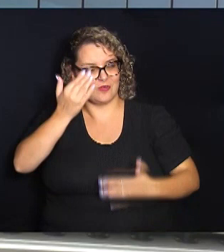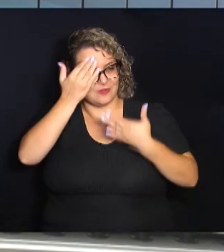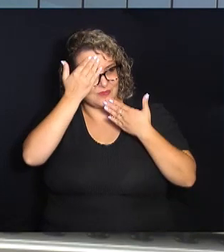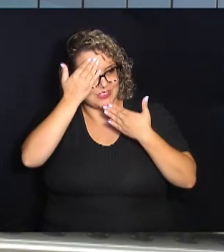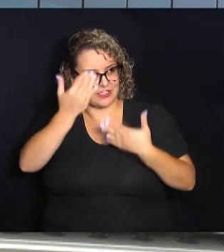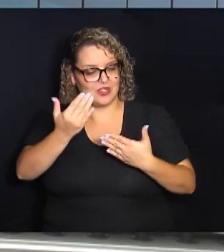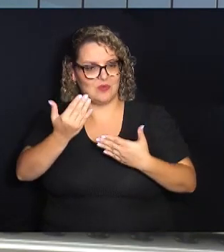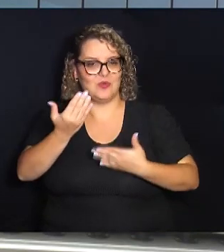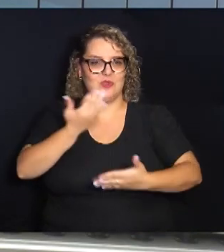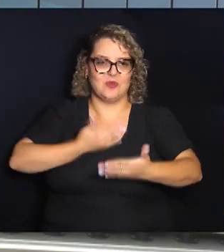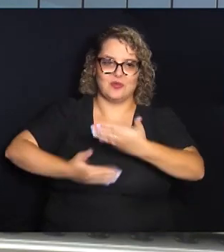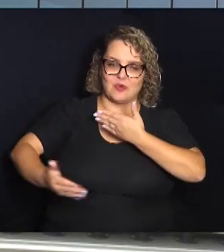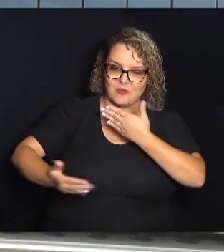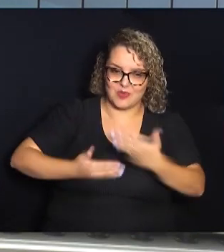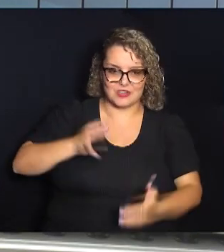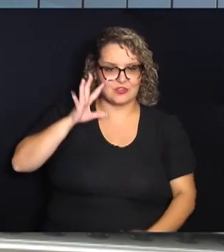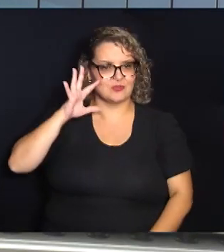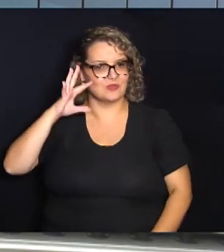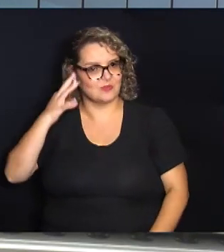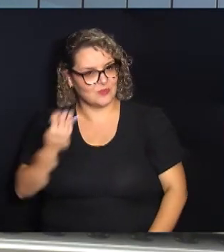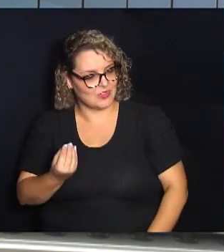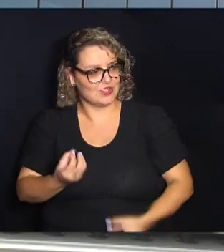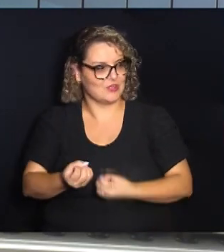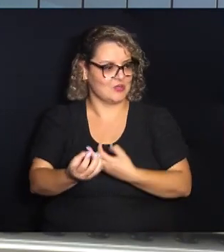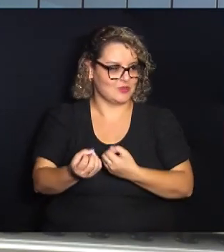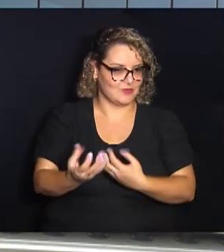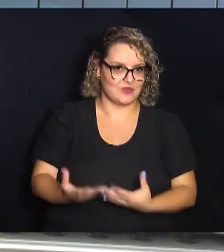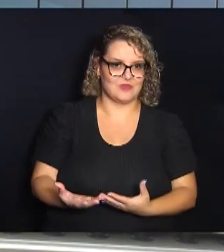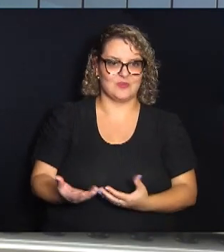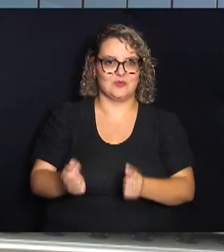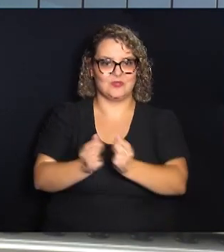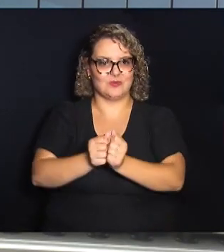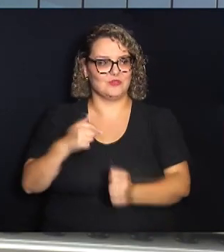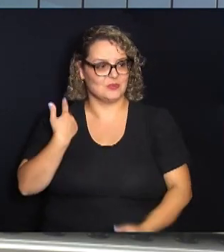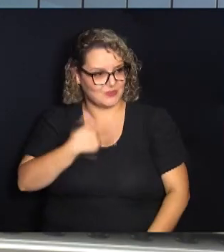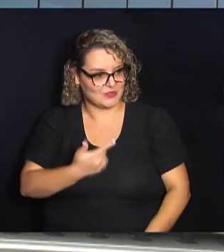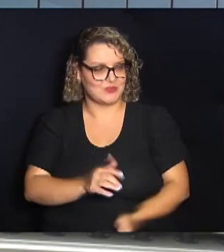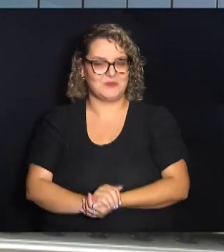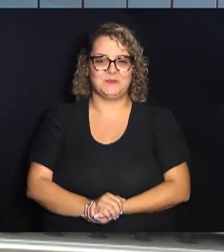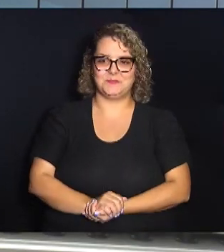por compartilhar seu conhecimento, suas informações aqui conosco.